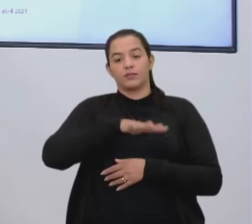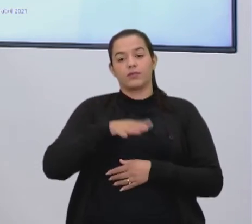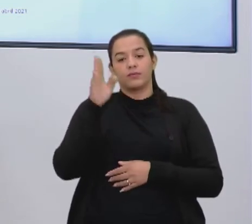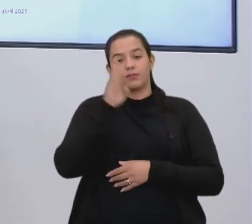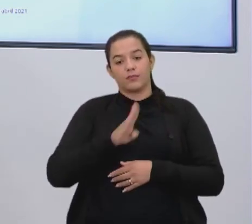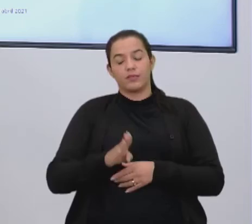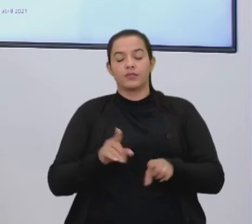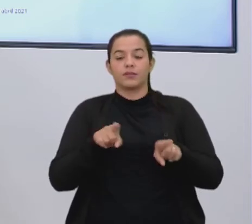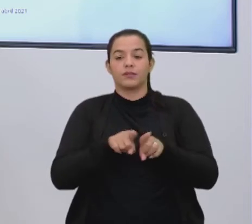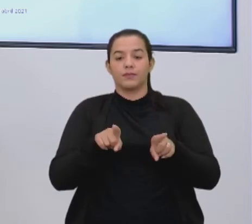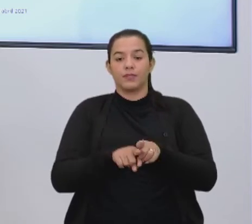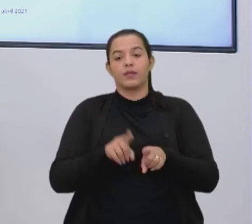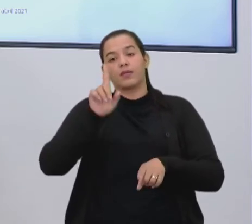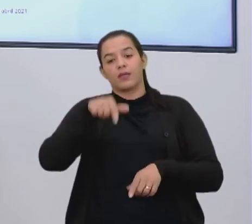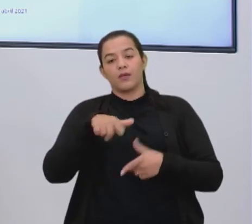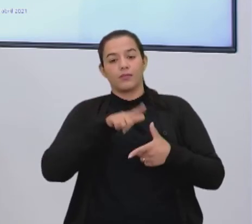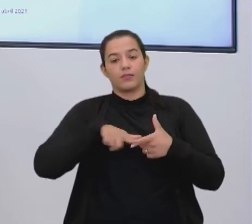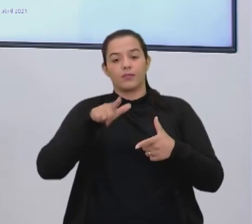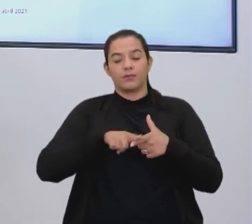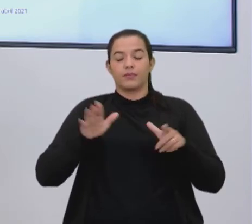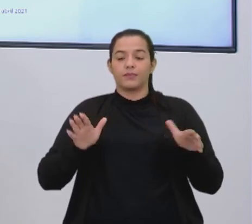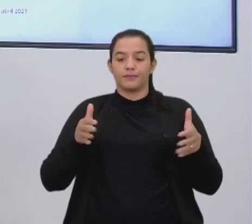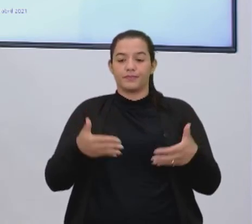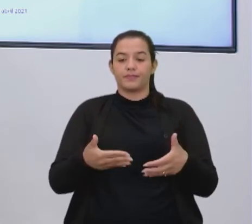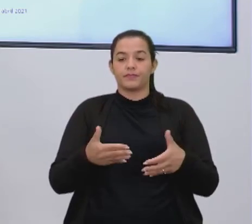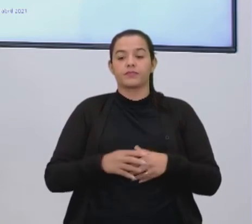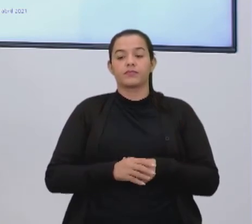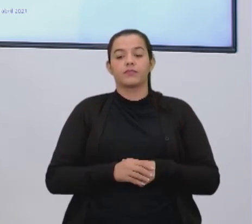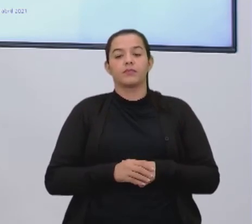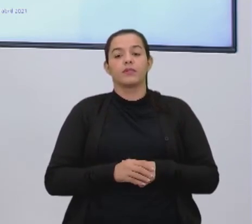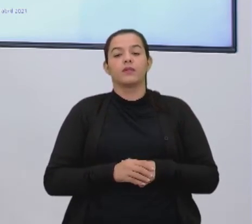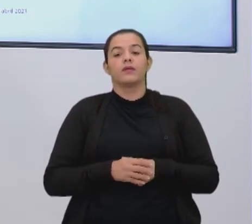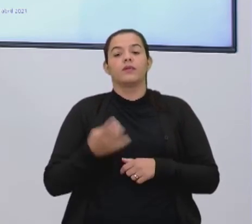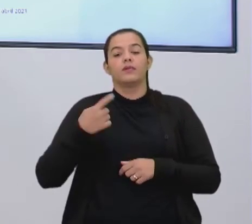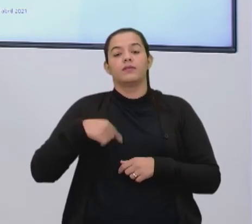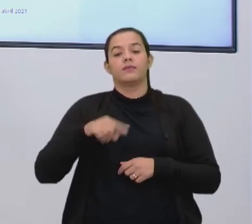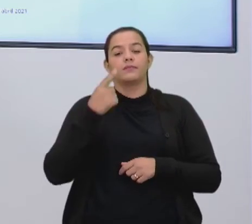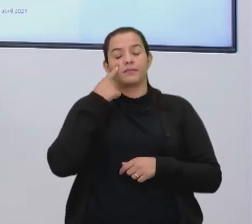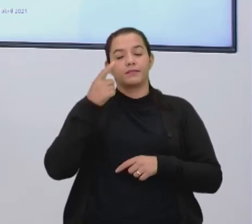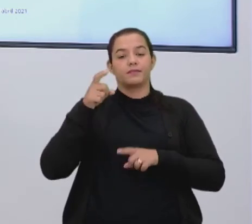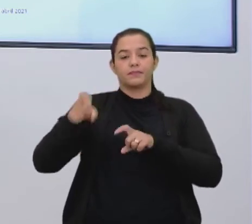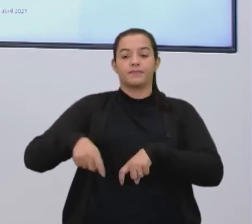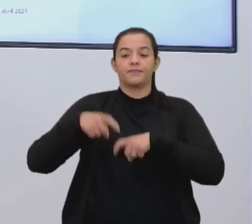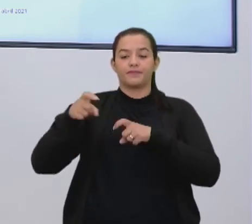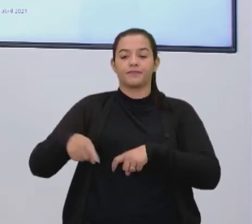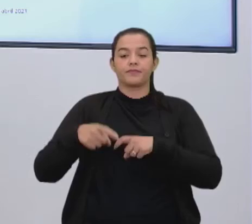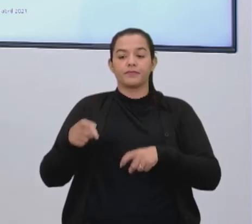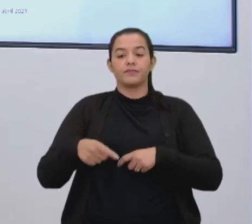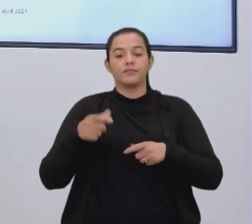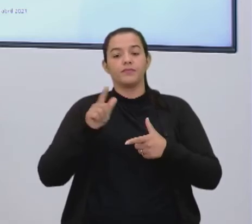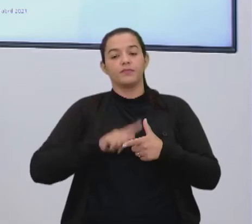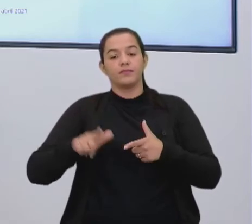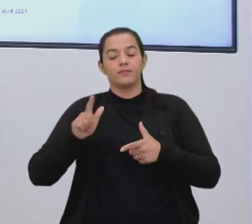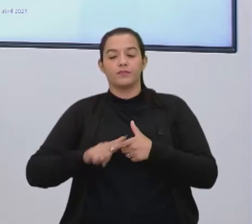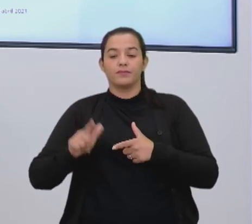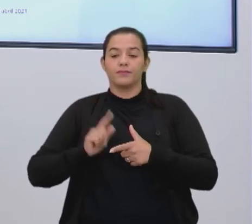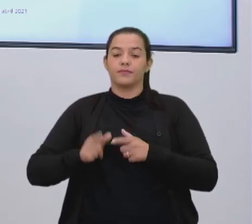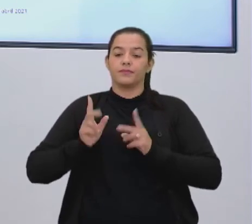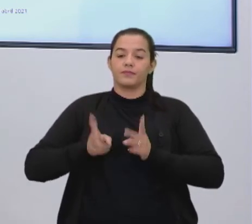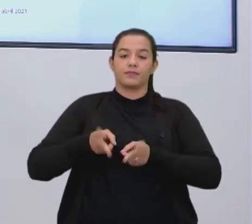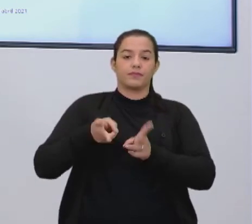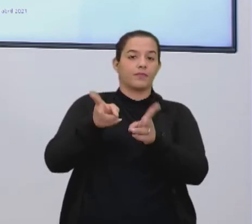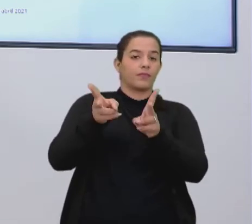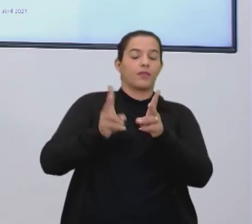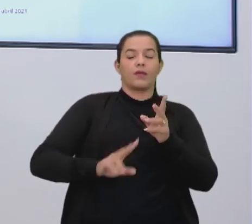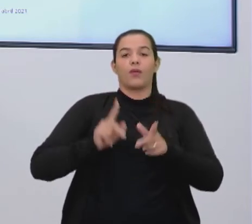que não, mas esse é um problema mais local. Devido justamente a esse garimpo, e a gente já fala, por exemplo, sobre esse mesmo problema